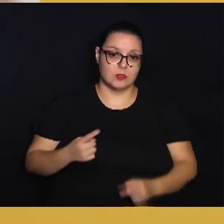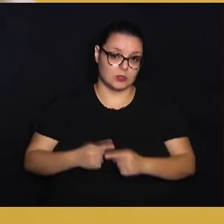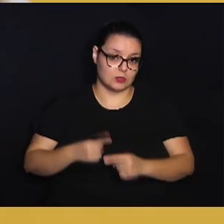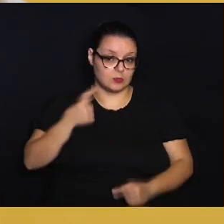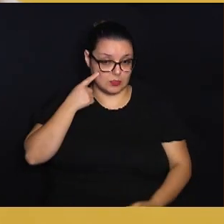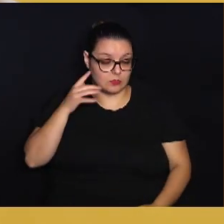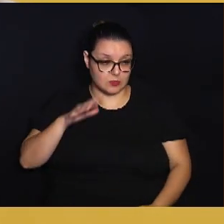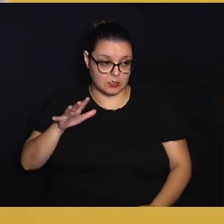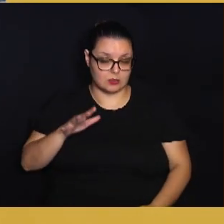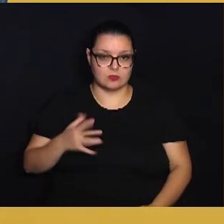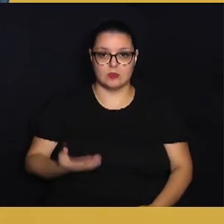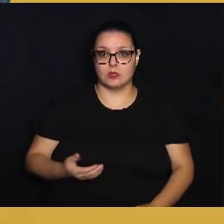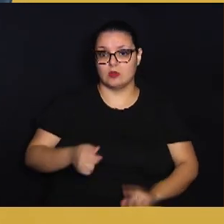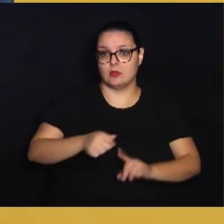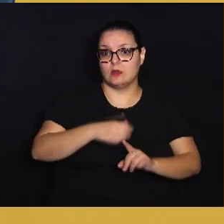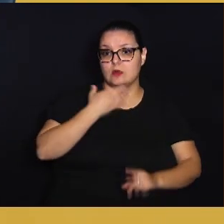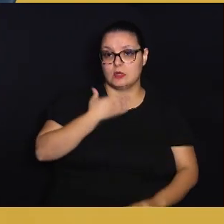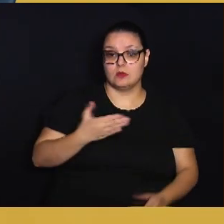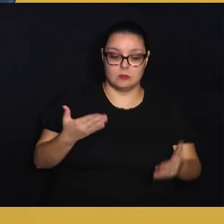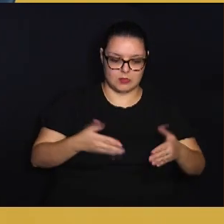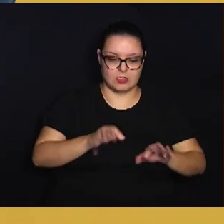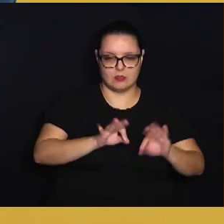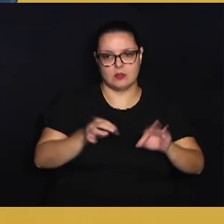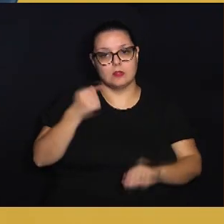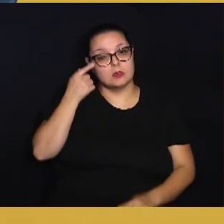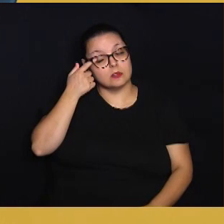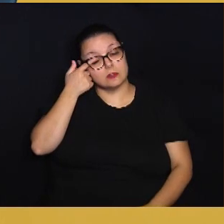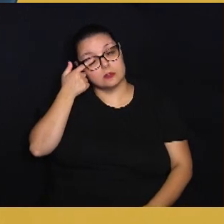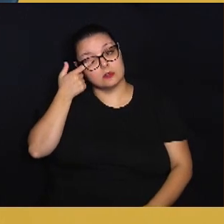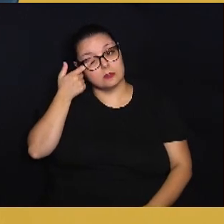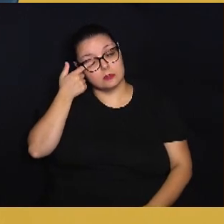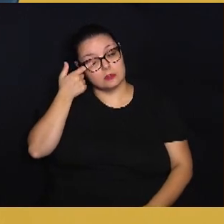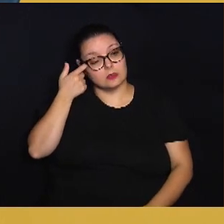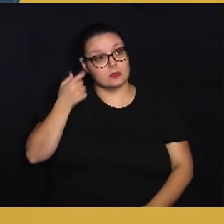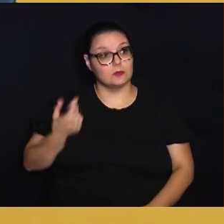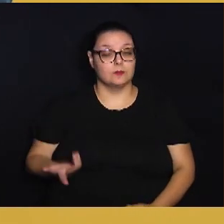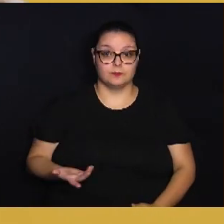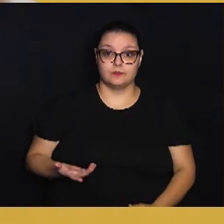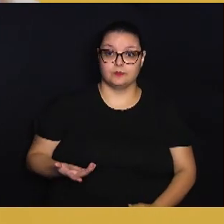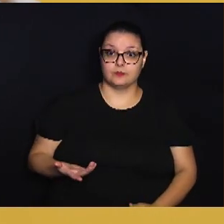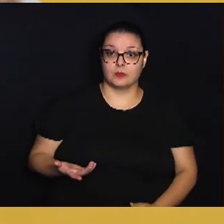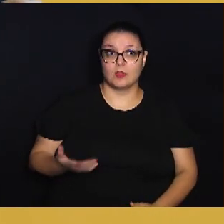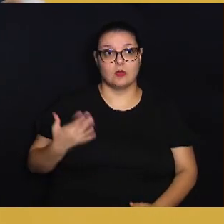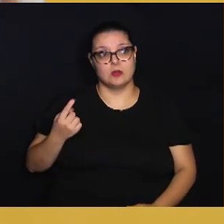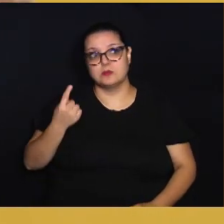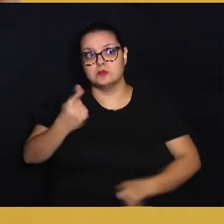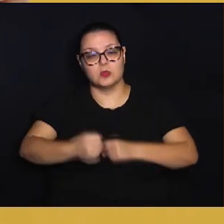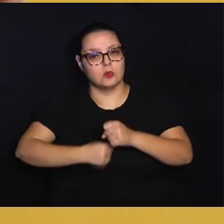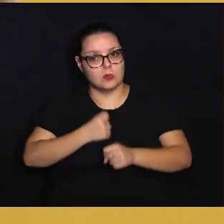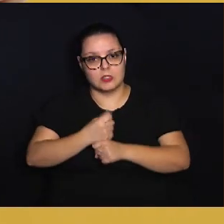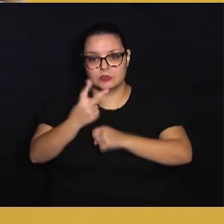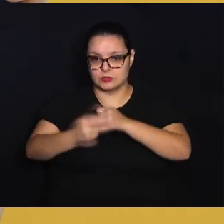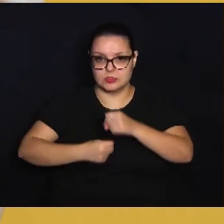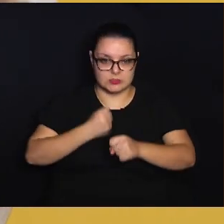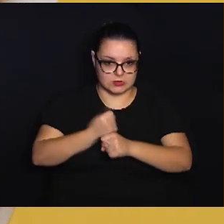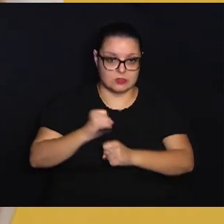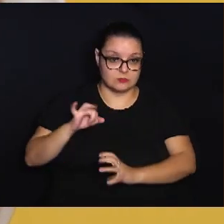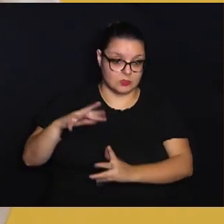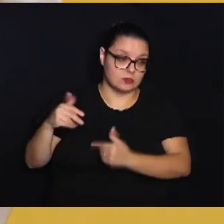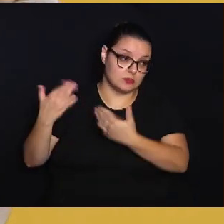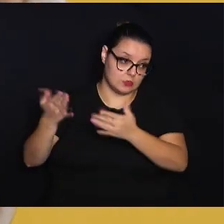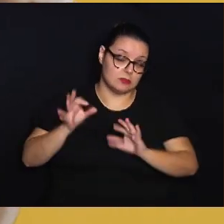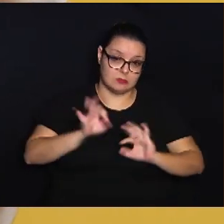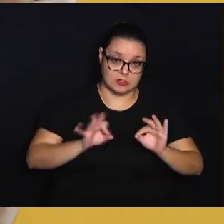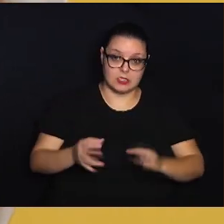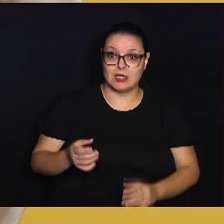porque realmente o ideal é a viagem de dezembro eu planejo agora, a viagem do ano que vem eu começo a planejar agora. Uma viagem bem feita, ela leva 1 ano, 2 anos de planejamento, né? Essa